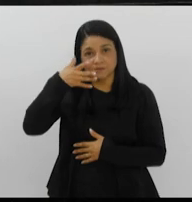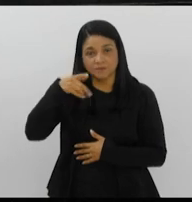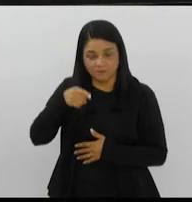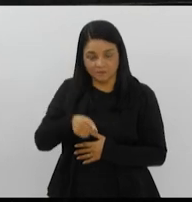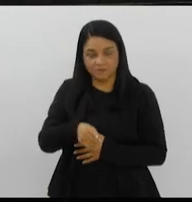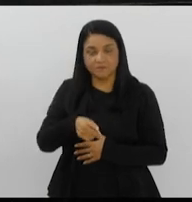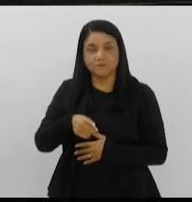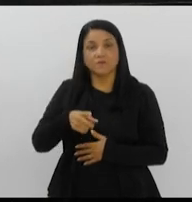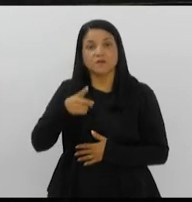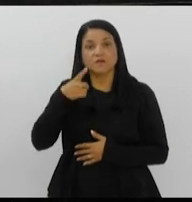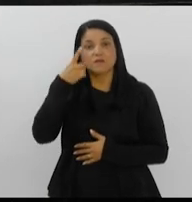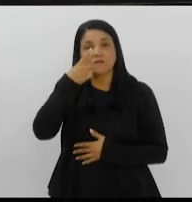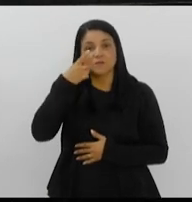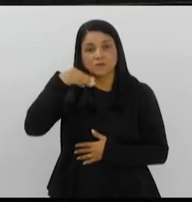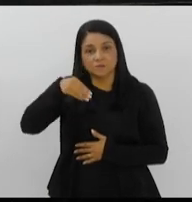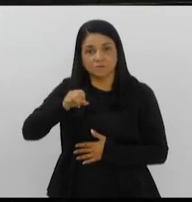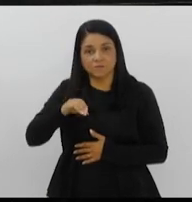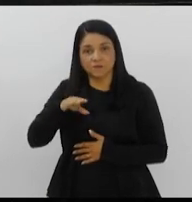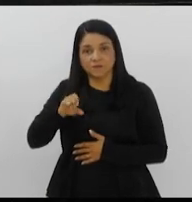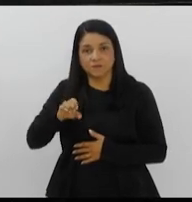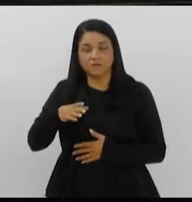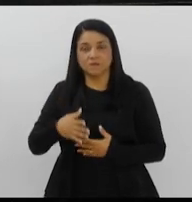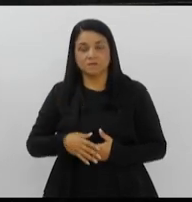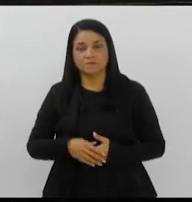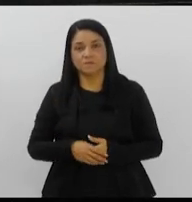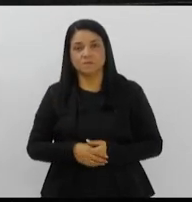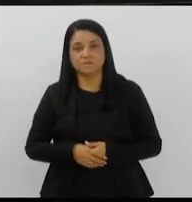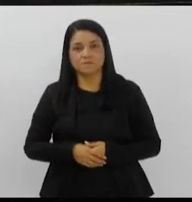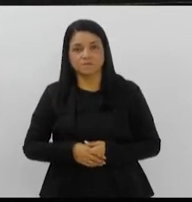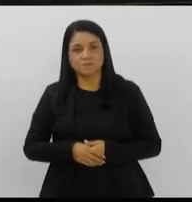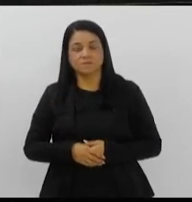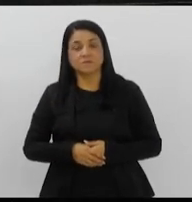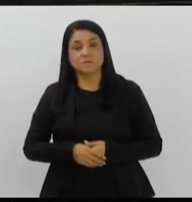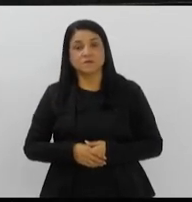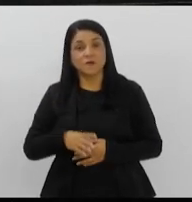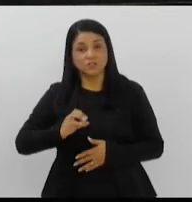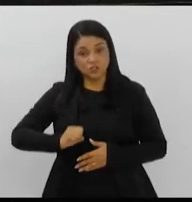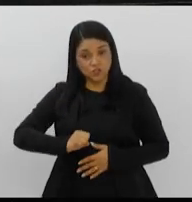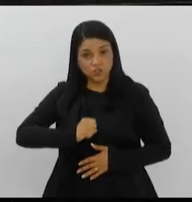fala no seu projeto de discurso de ódio.